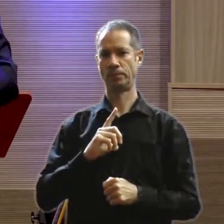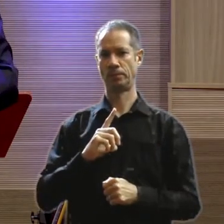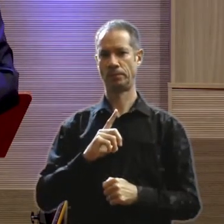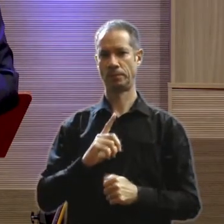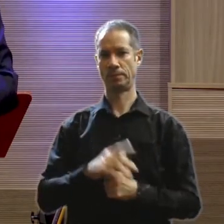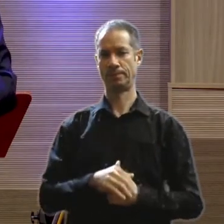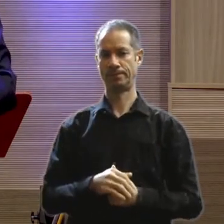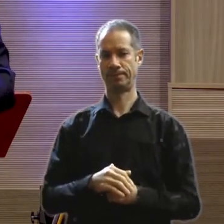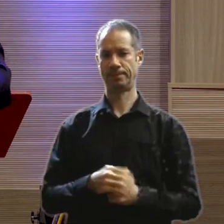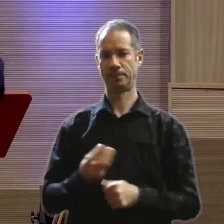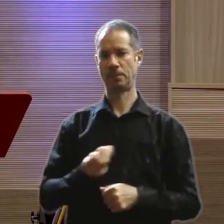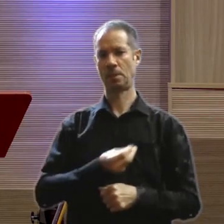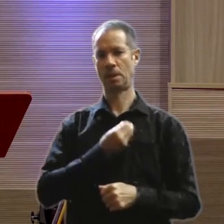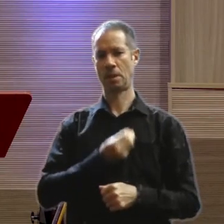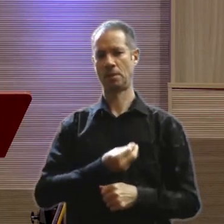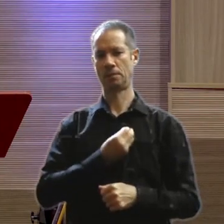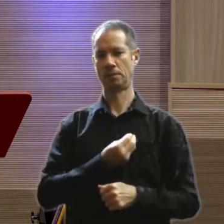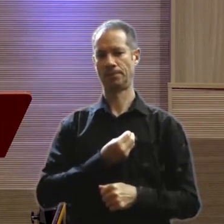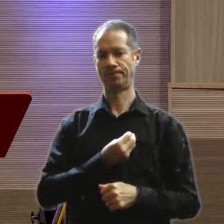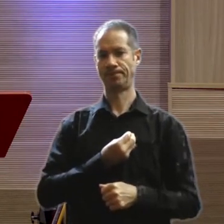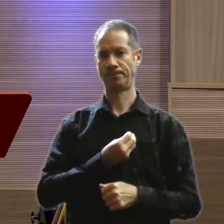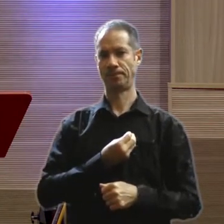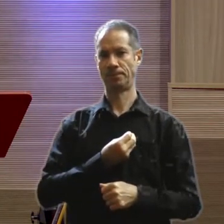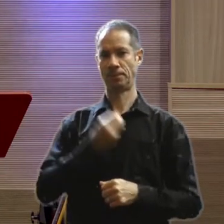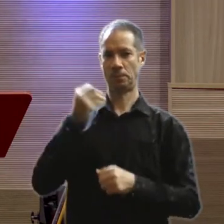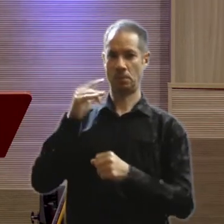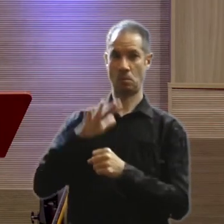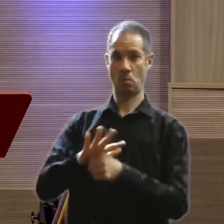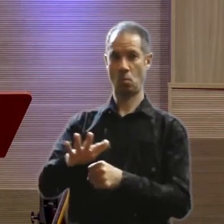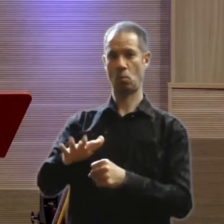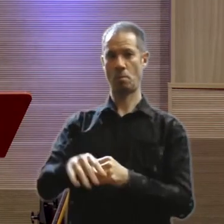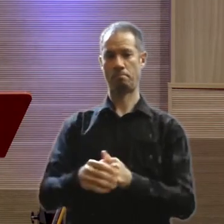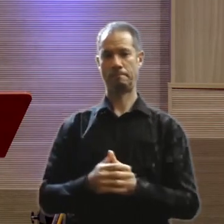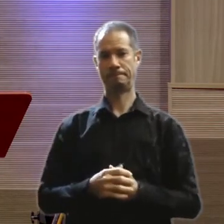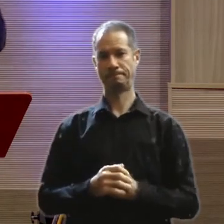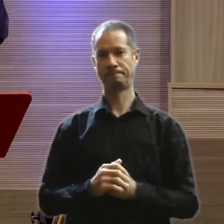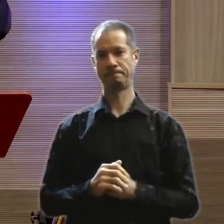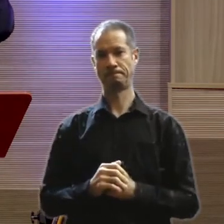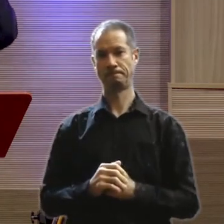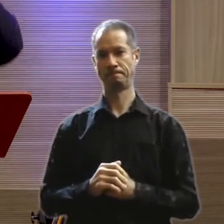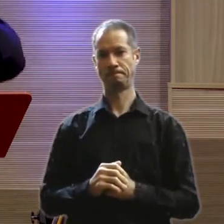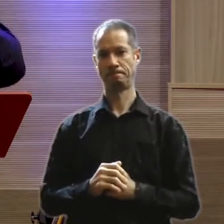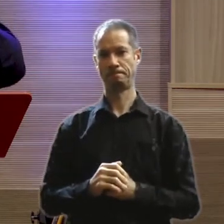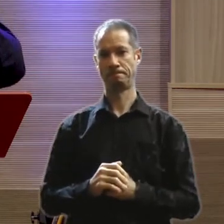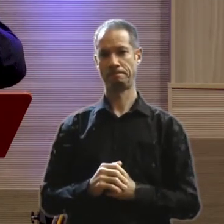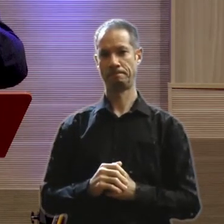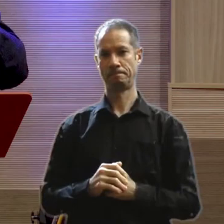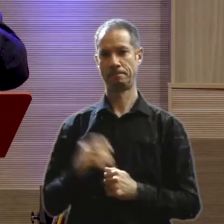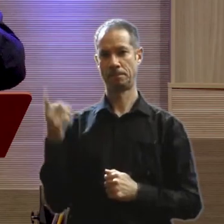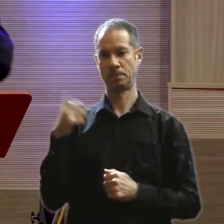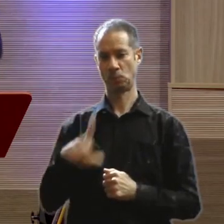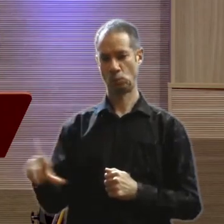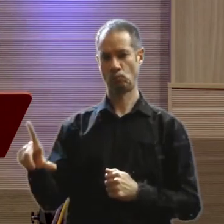vida abundante. Ó, agora de novo,